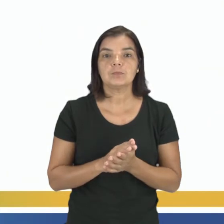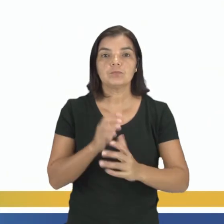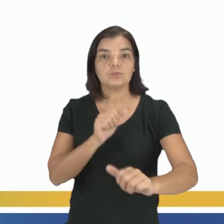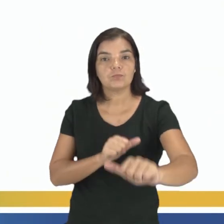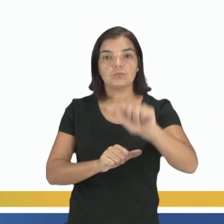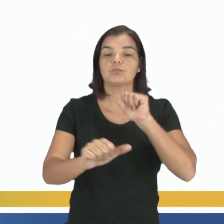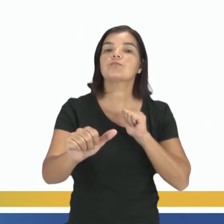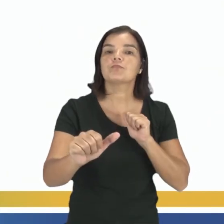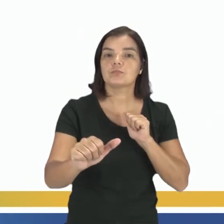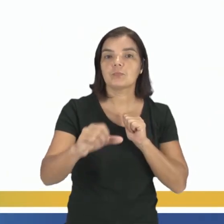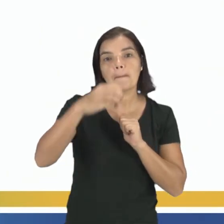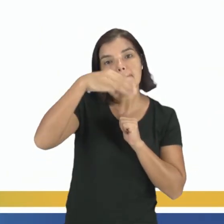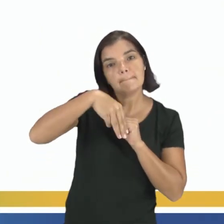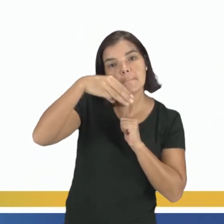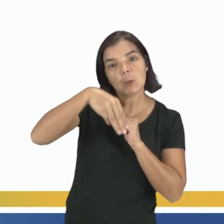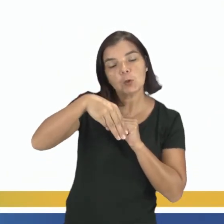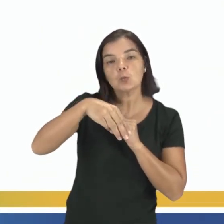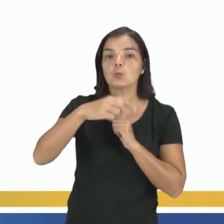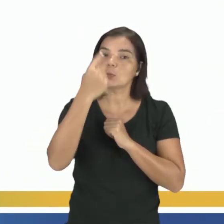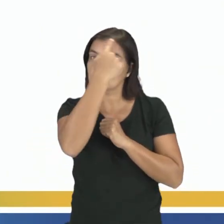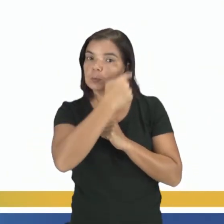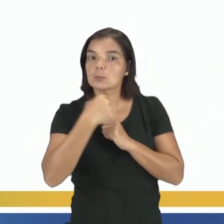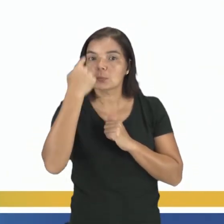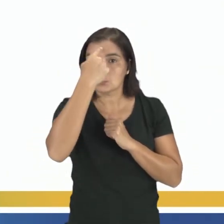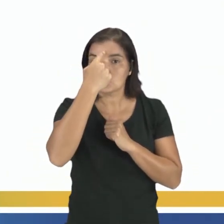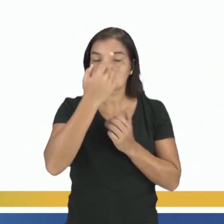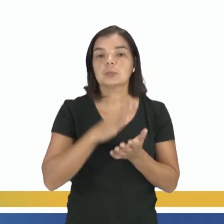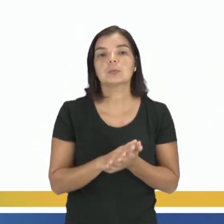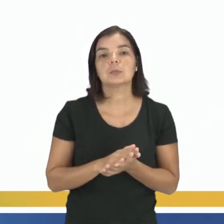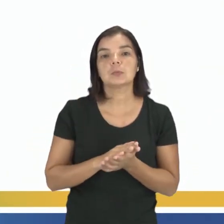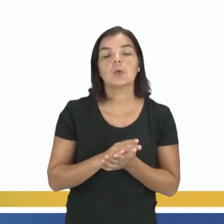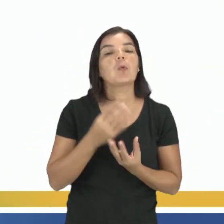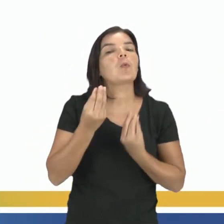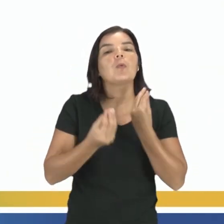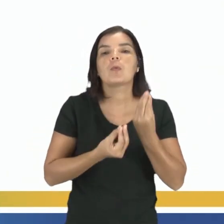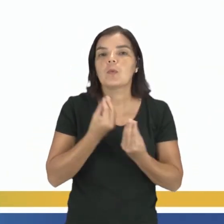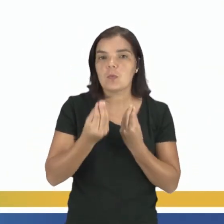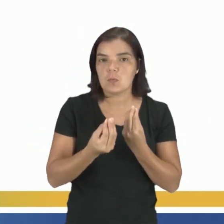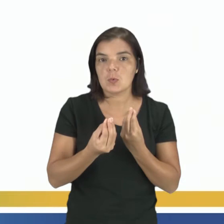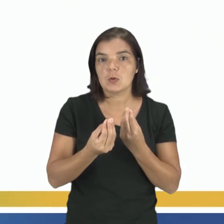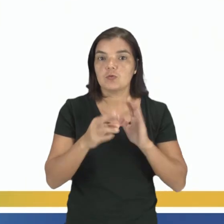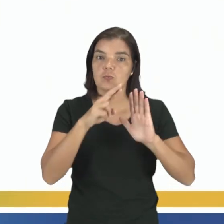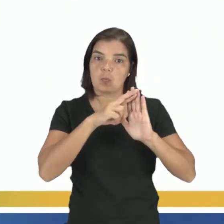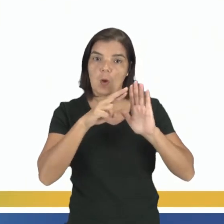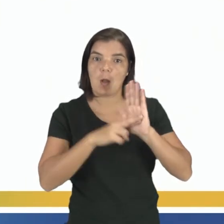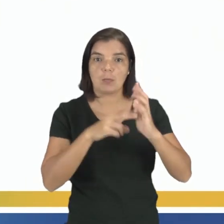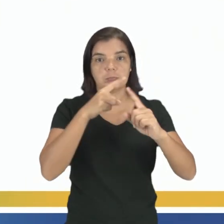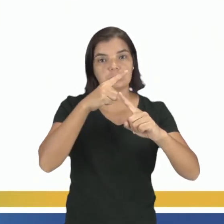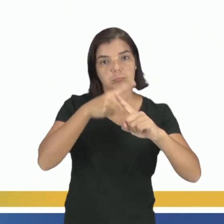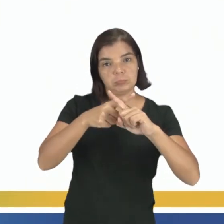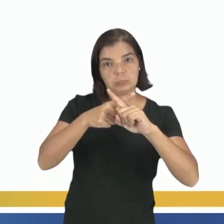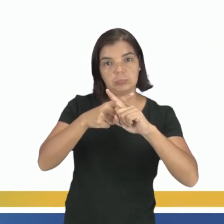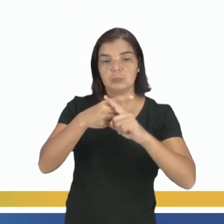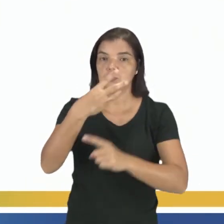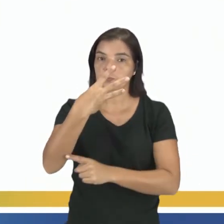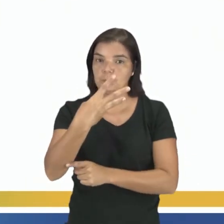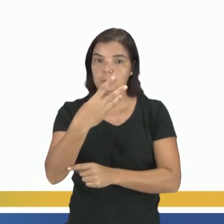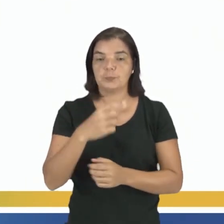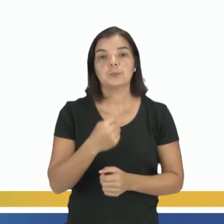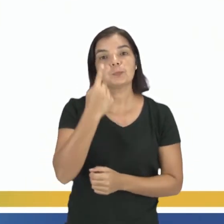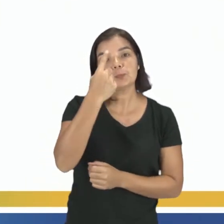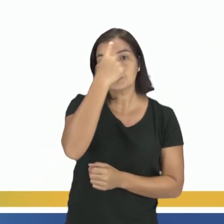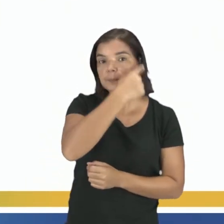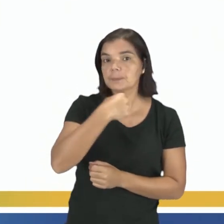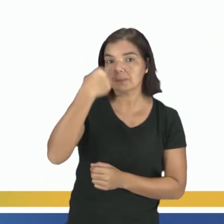converter minutos em horas, tá? Isso a gente faz através de uma regrinha de 3, tá bom? 1